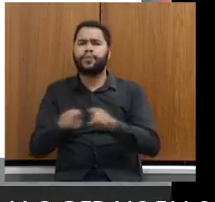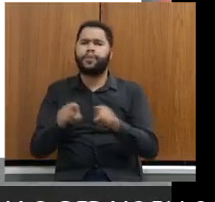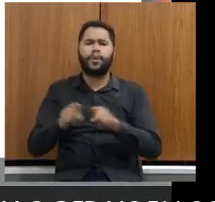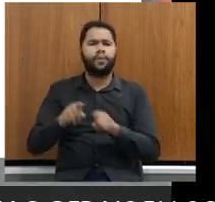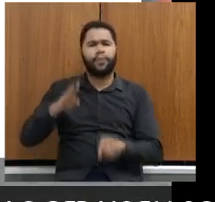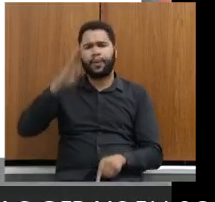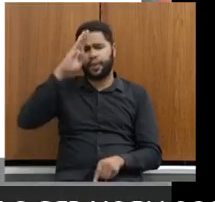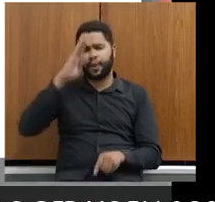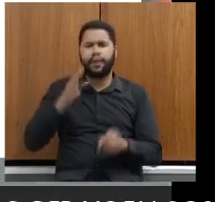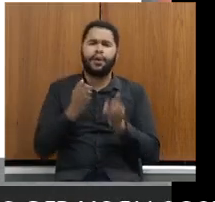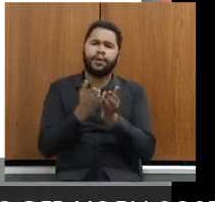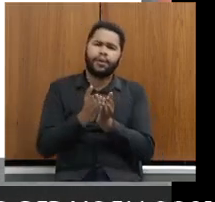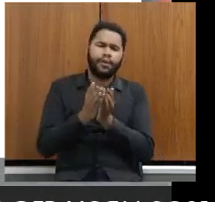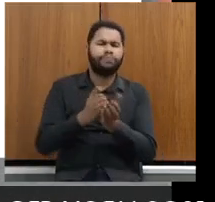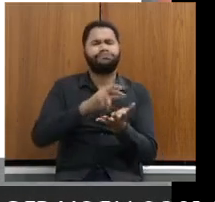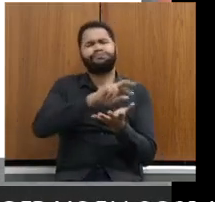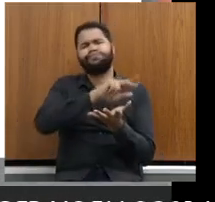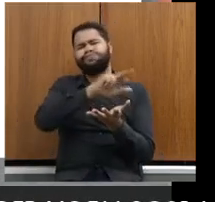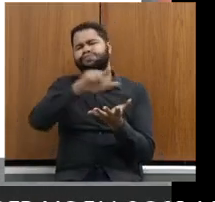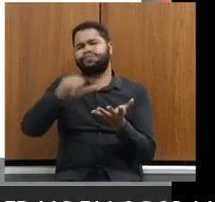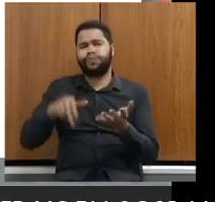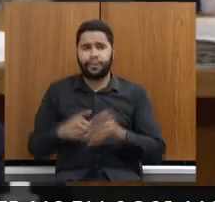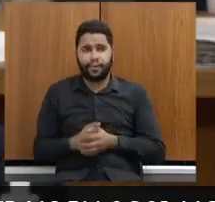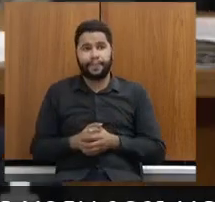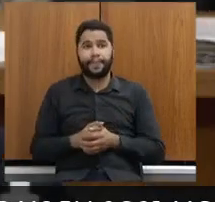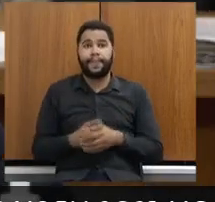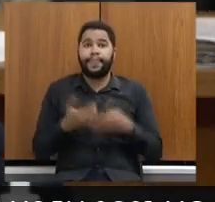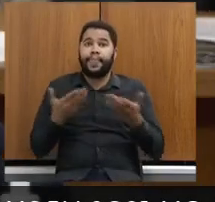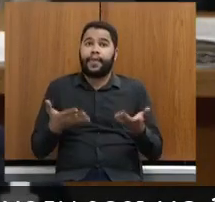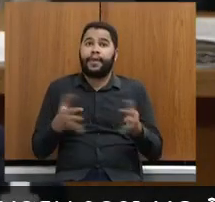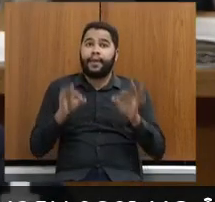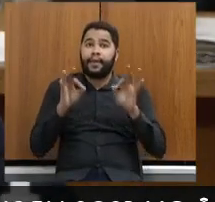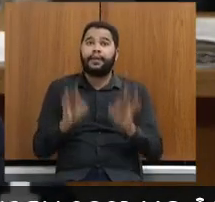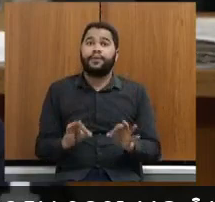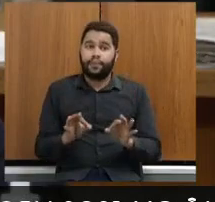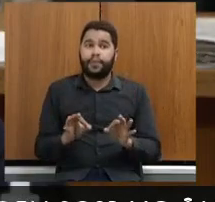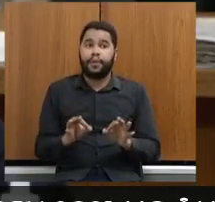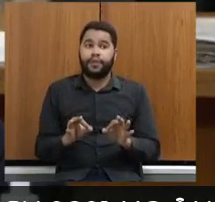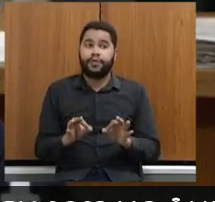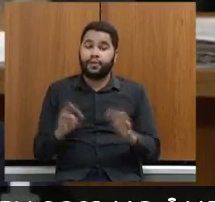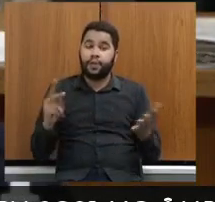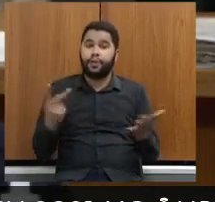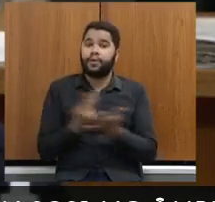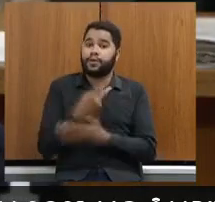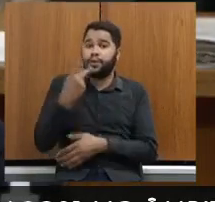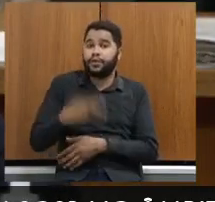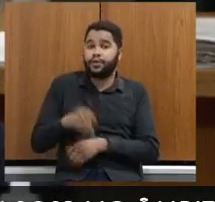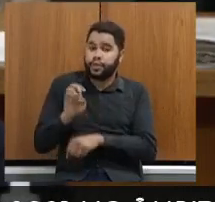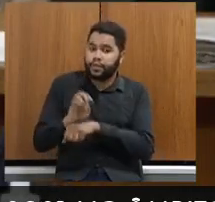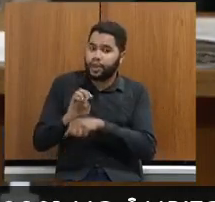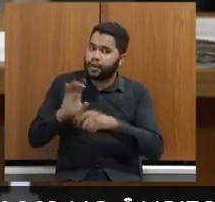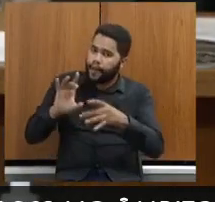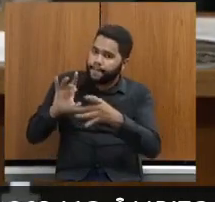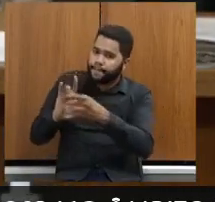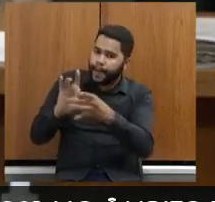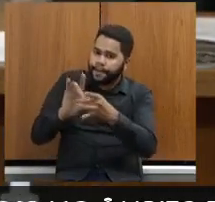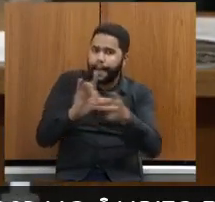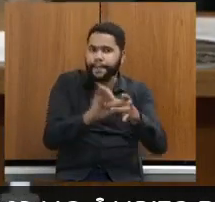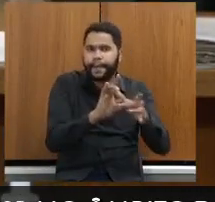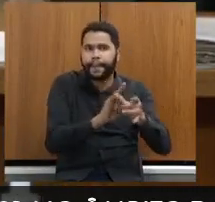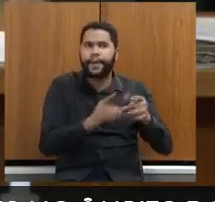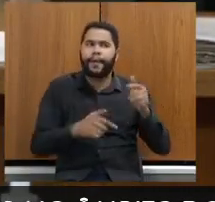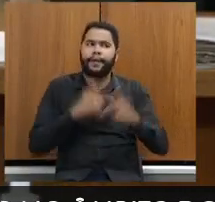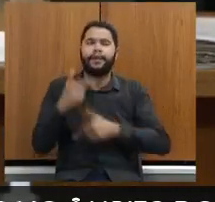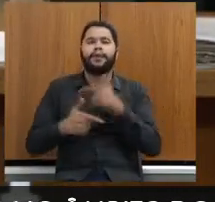exército Marinha aeronáutica PRF PF enfim eu acho que isso é realmente isso realmente está acontecendo assustada a integração eu até